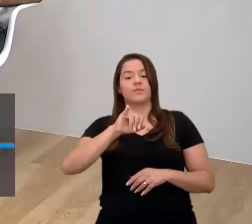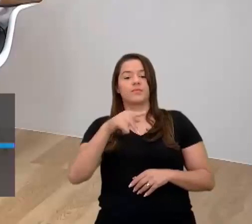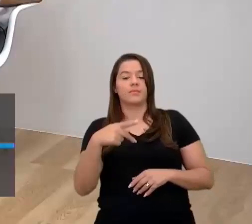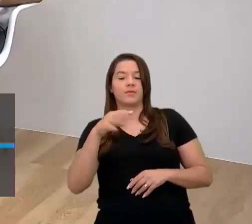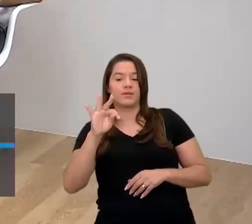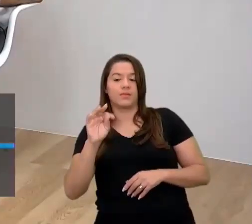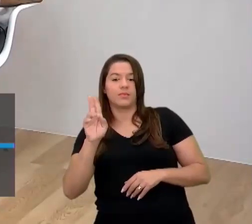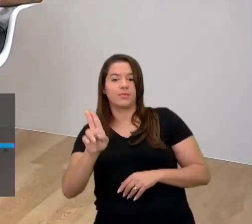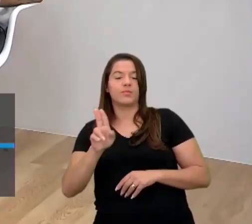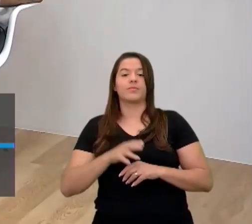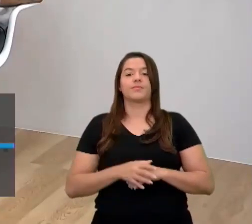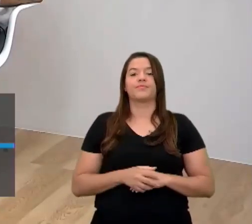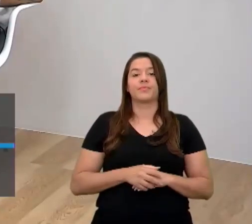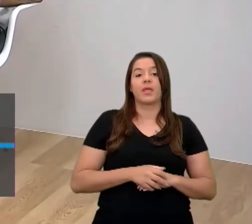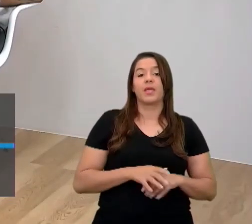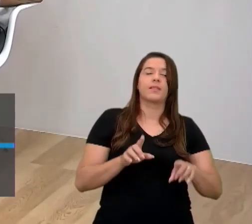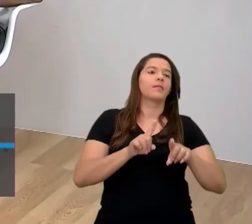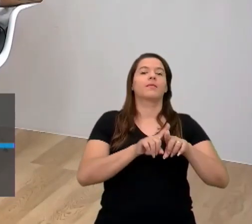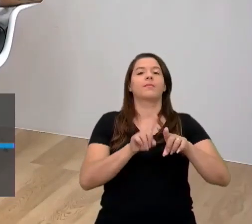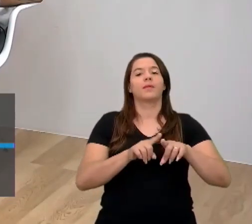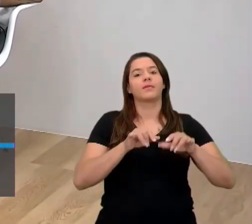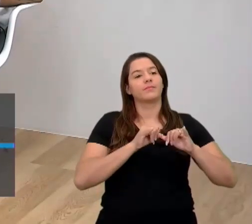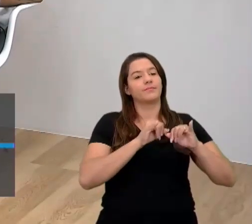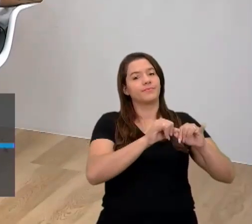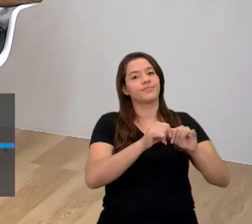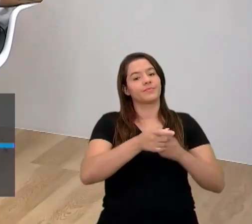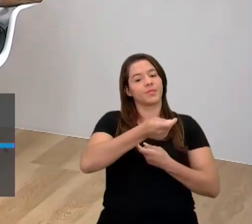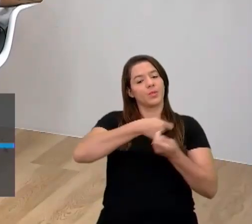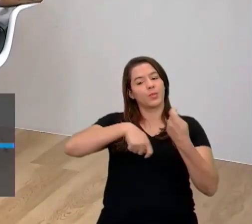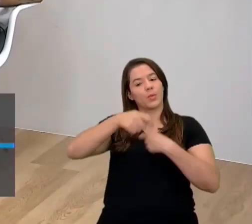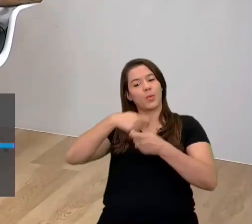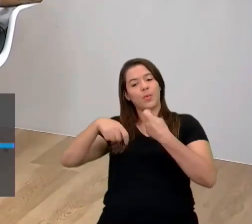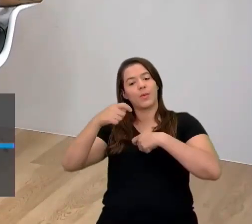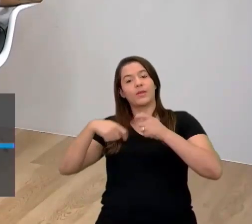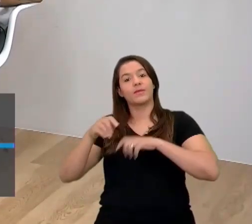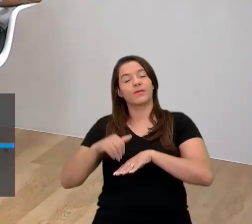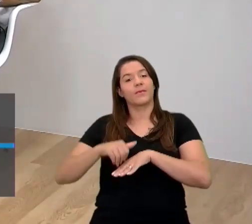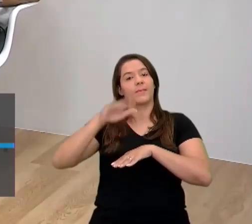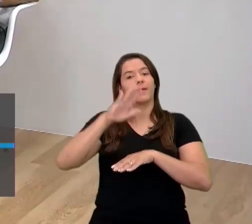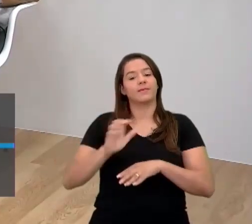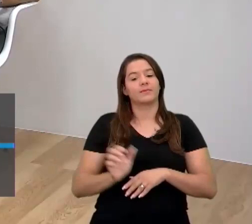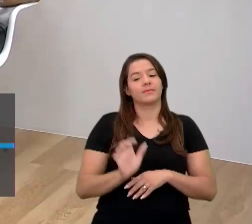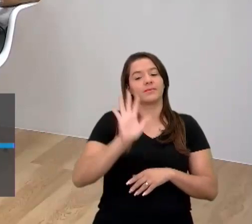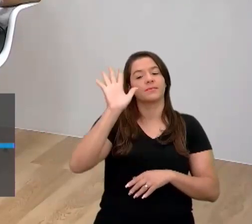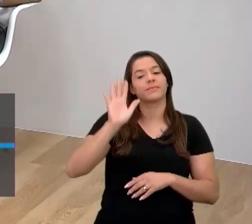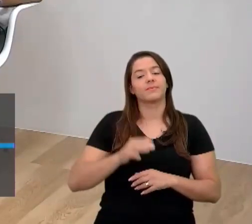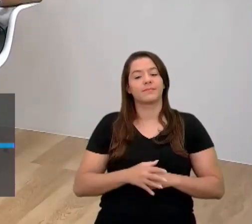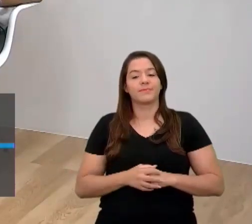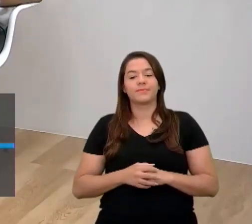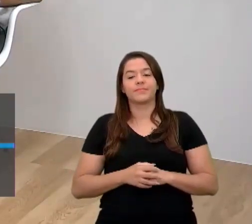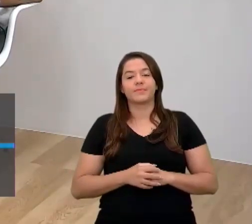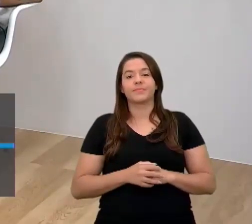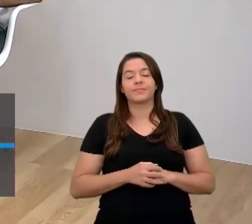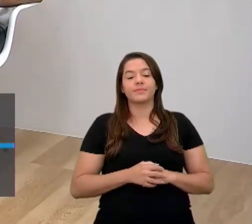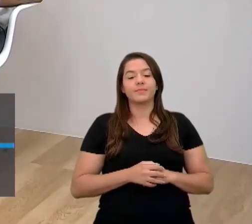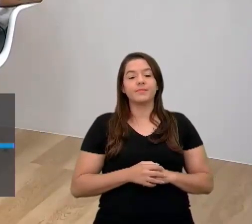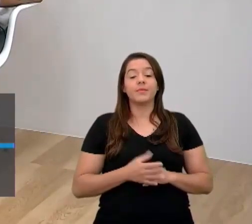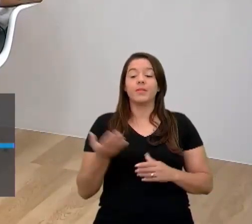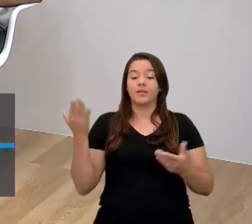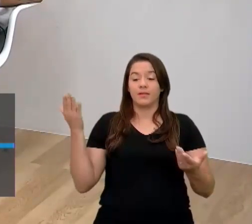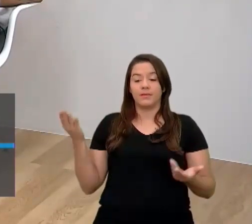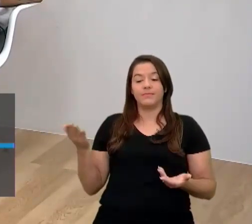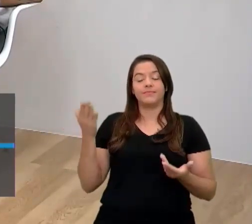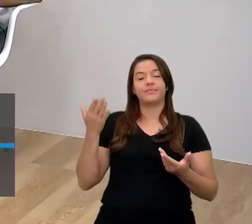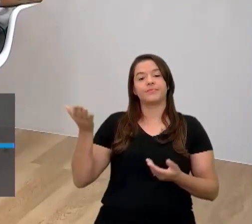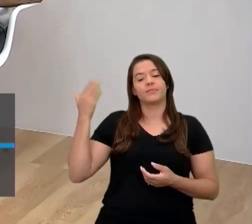IPTU. Dos comércios locais que começam a ficar sofisticados, começam a ficar muito caros. E lá,